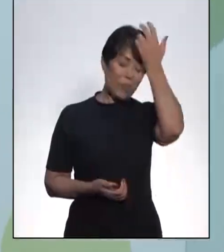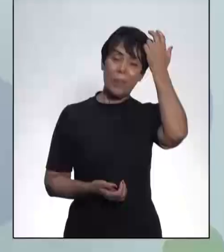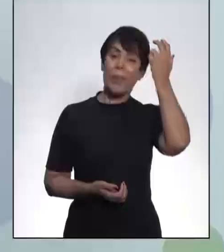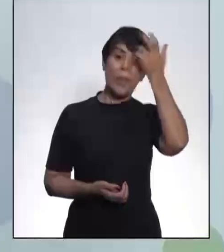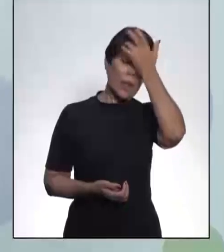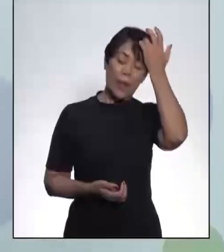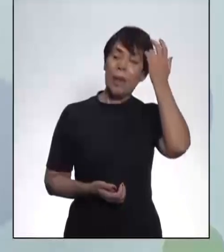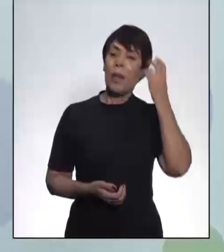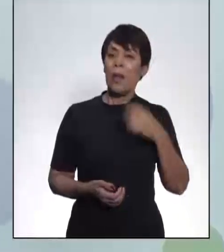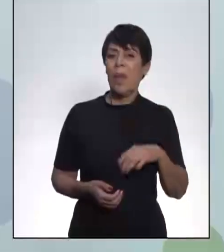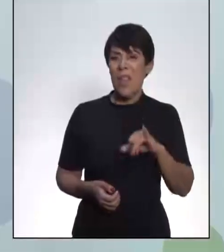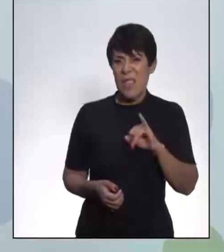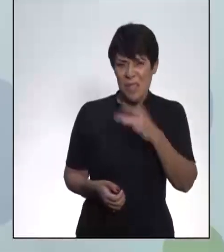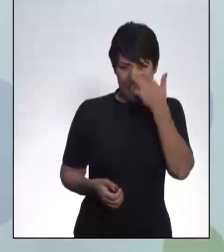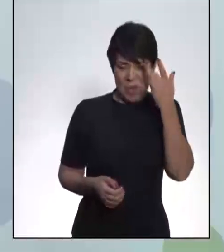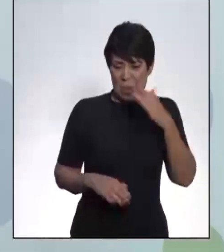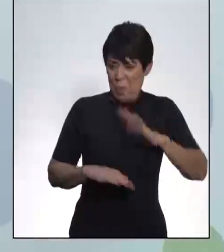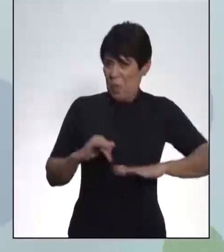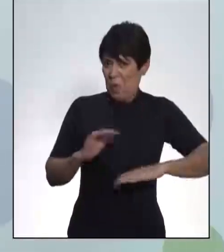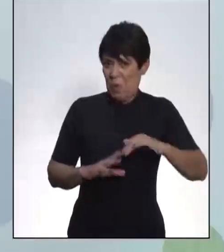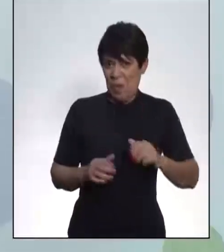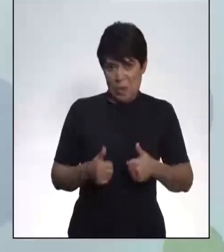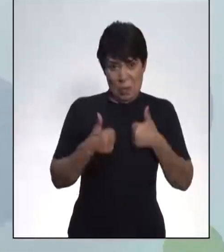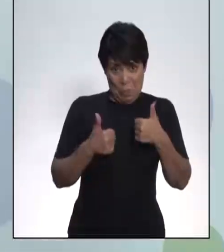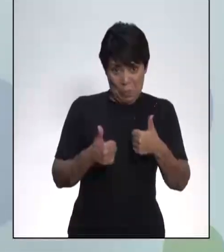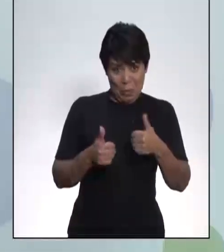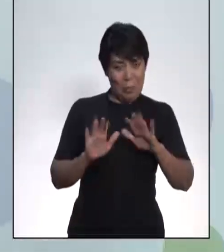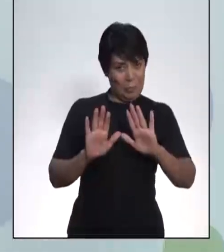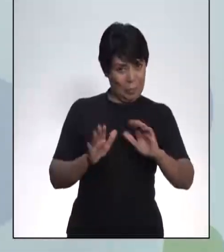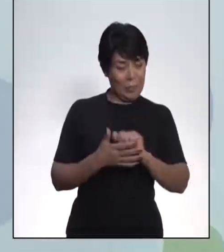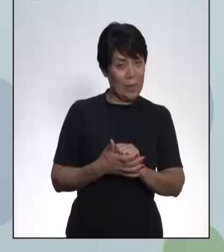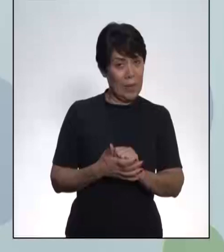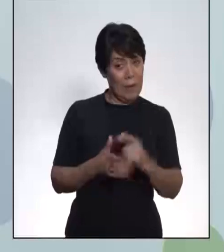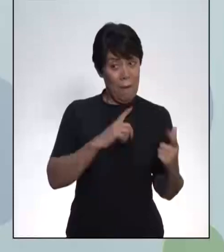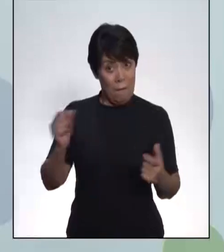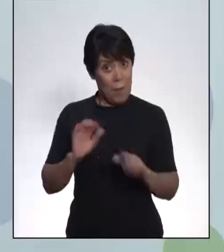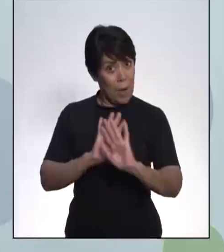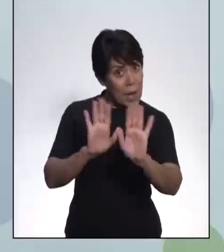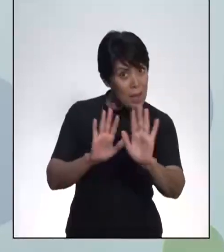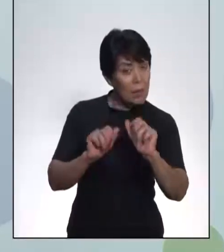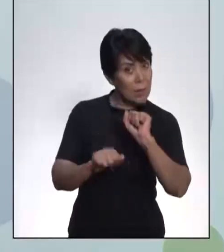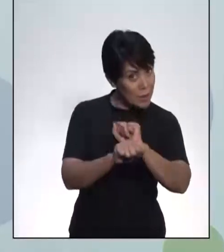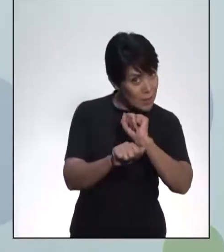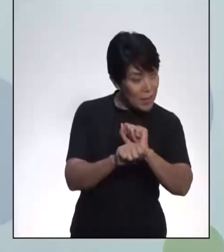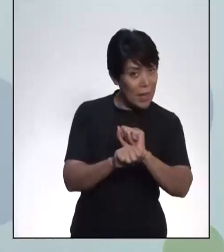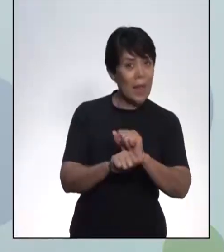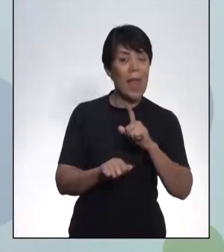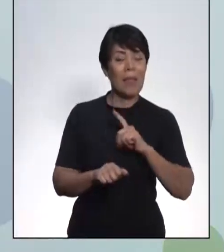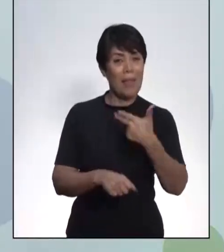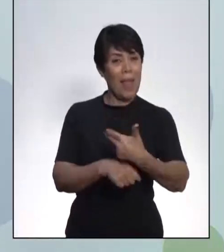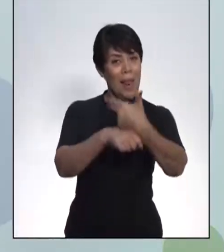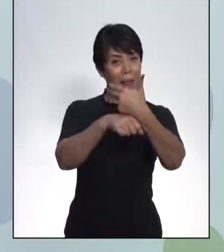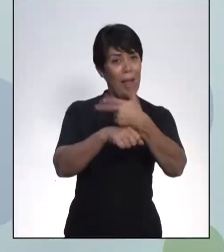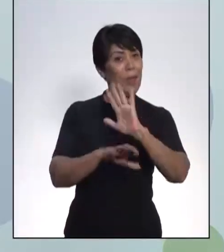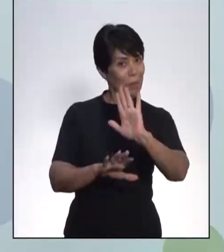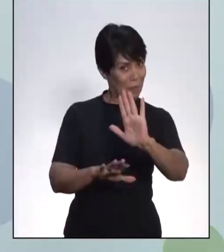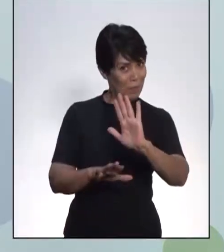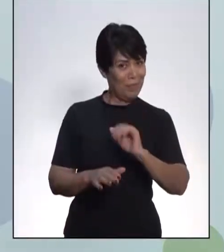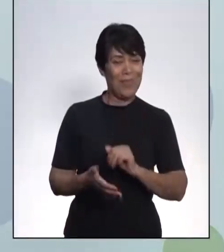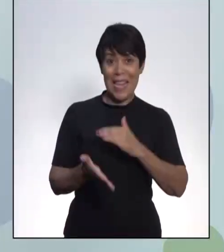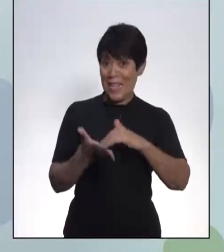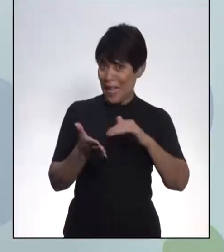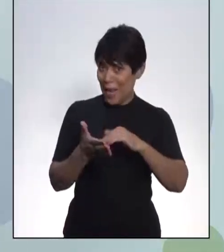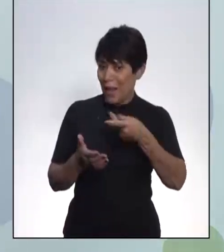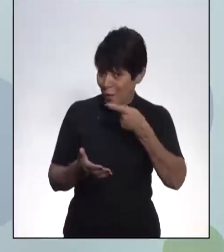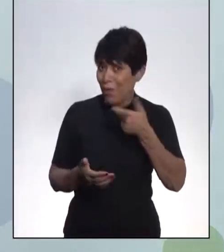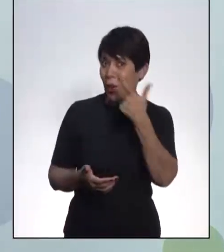cara é bom, rapaziada, estamos na reta final, tá acabando, calma aí, segura aí. Não vai embora, hein? Em seguida a gente vai ter a live do nosso secretário de educação. Fica aí, não sai